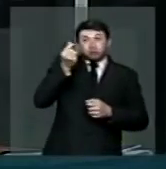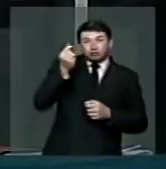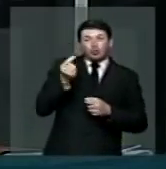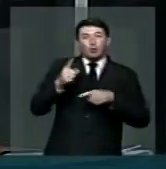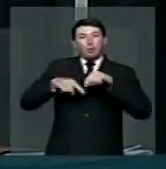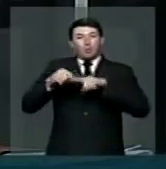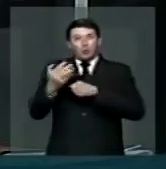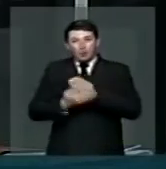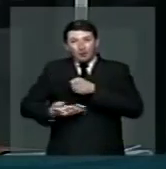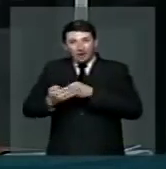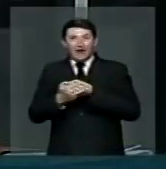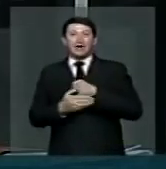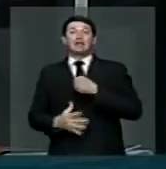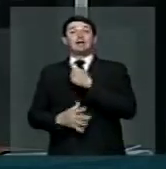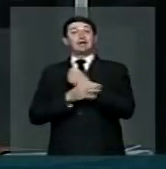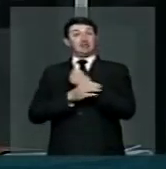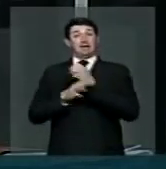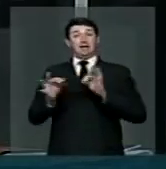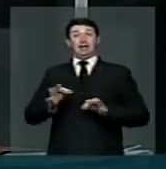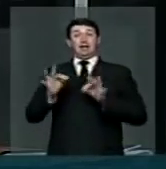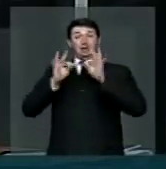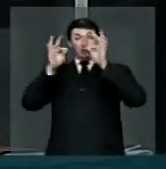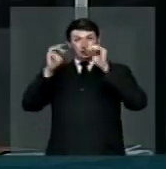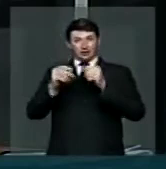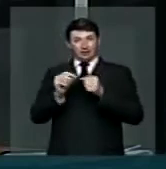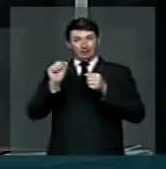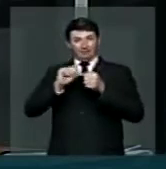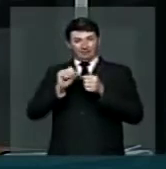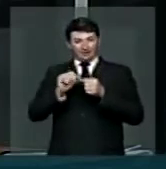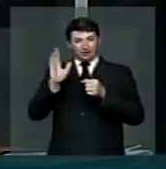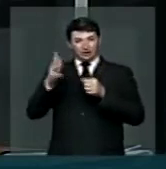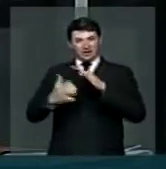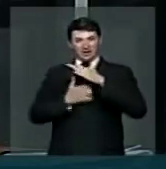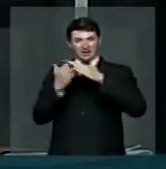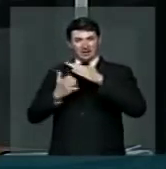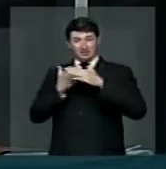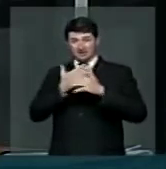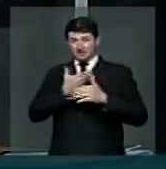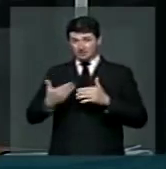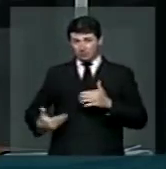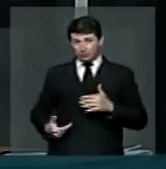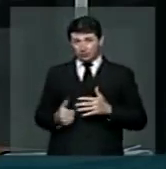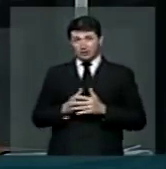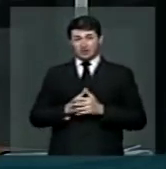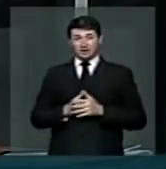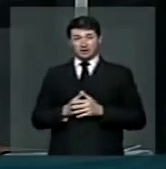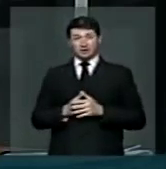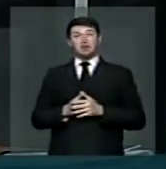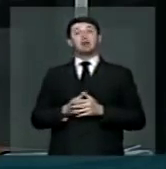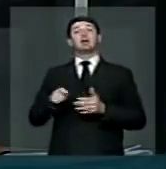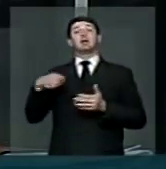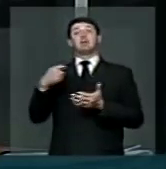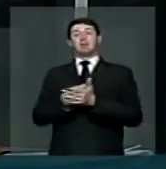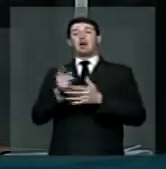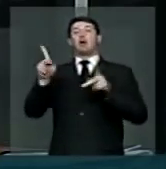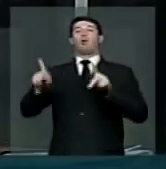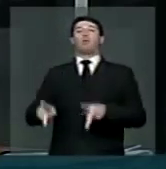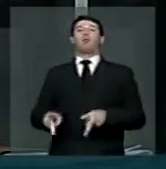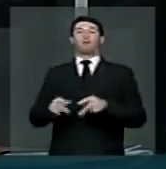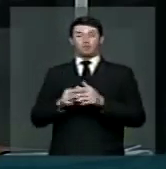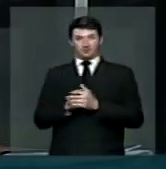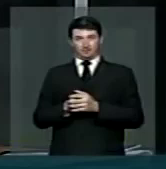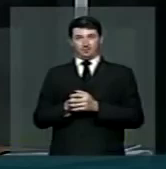commodities, garantida pela tecnologia desenvolvida por empresas públicas, custeadas pelo povo